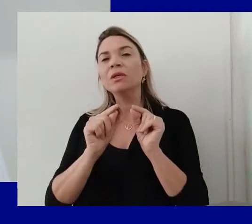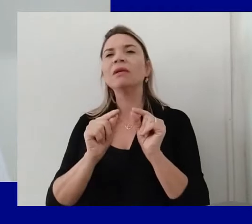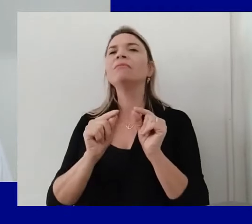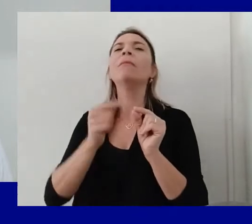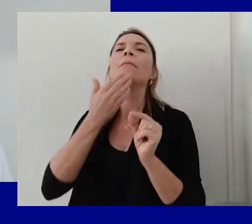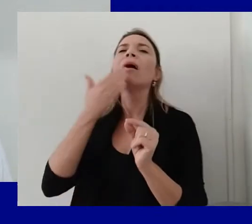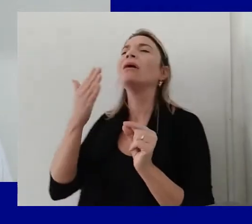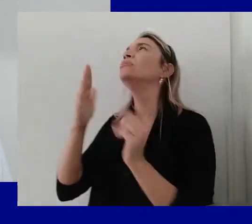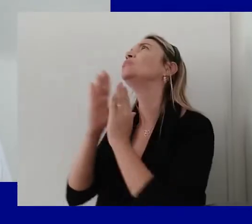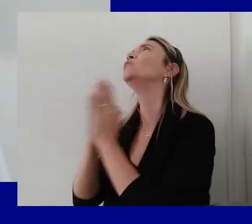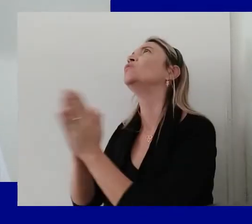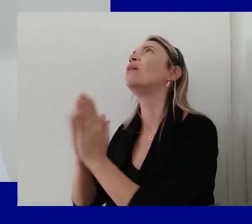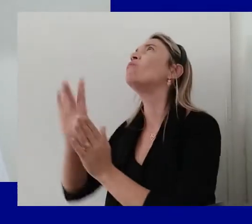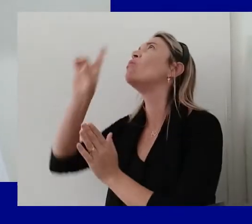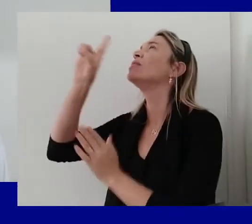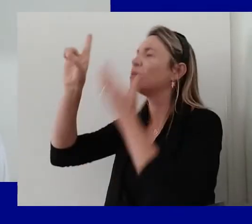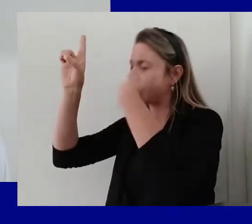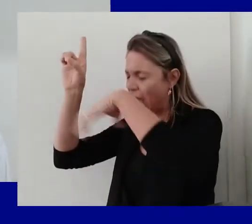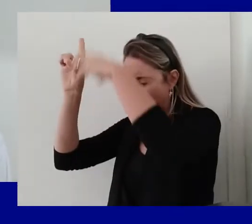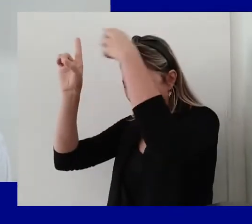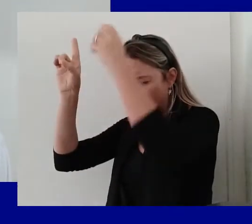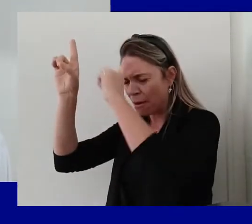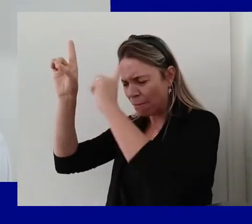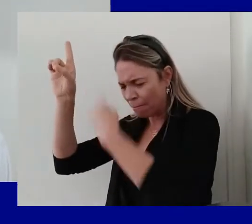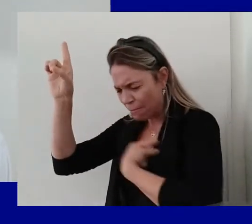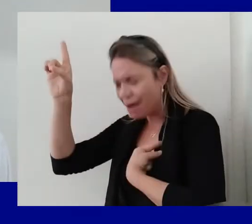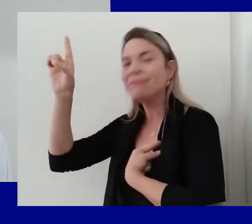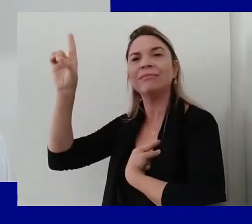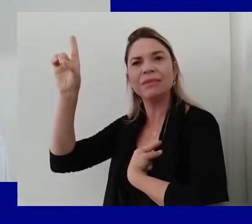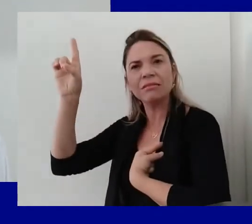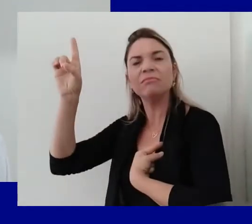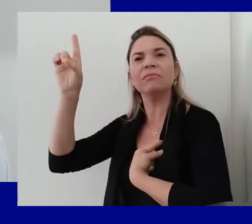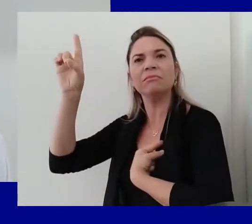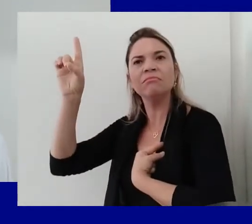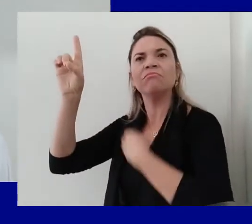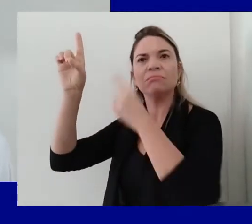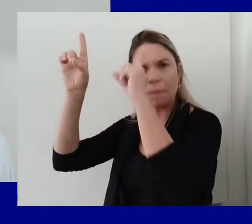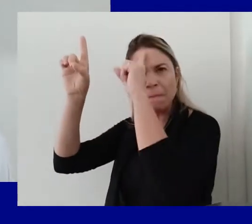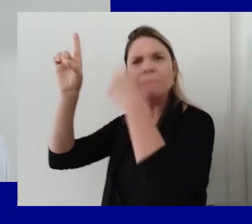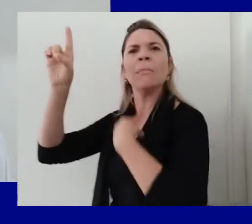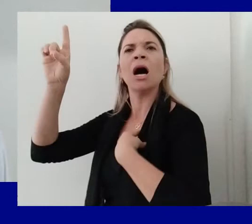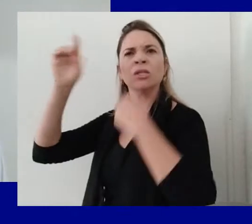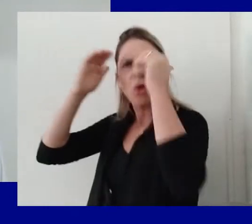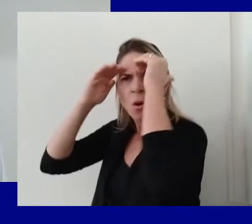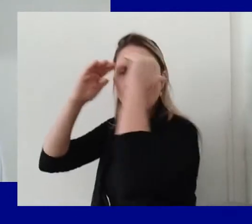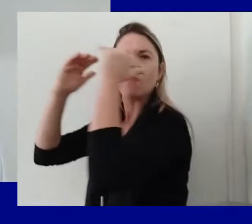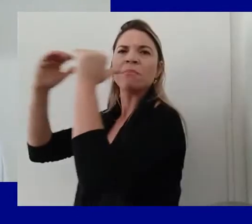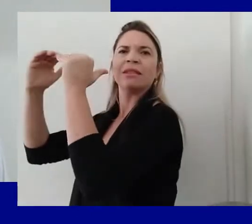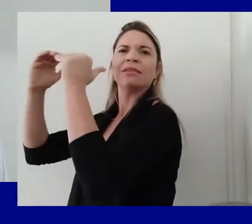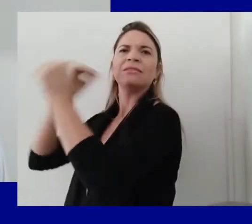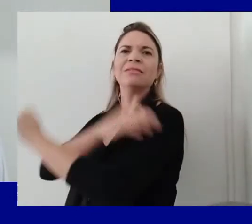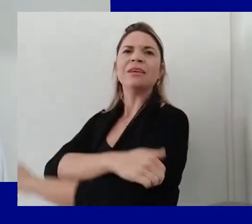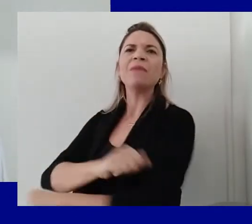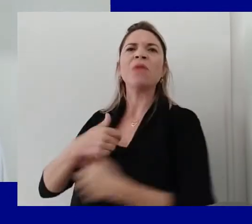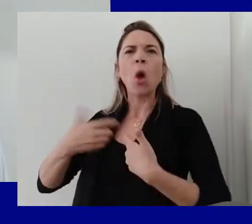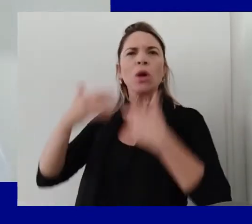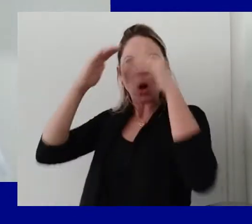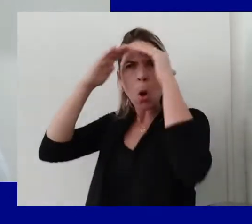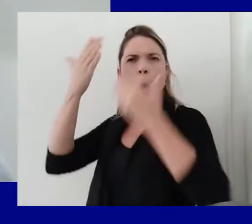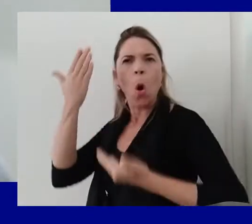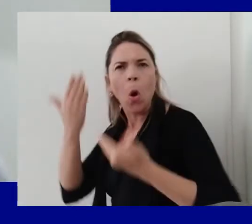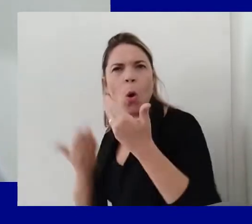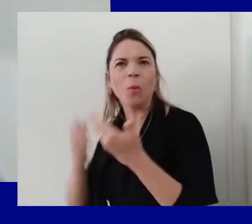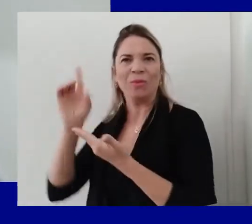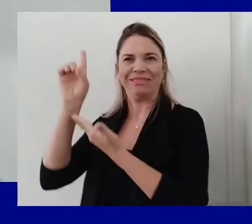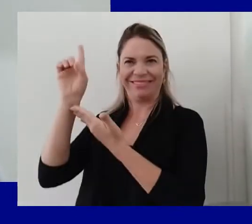pedir isso a Deus. Venha o teu reino. Envolva-se com o reino de Deus através da oração. Eu